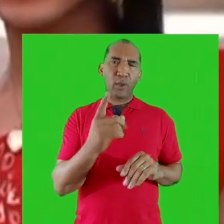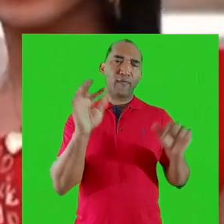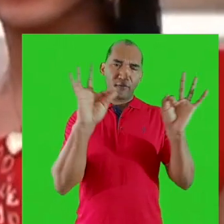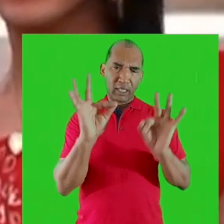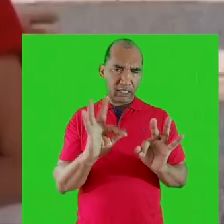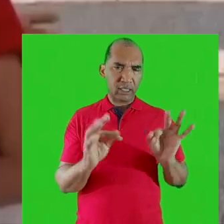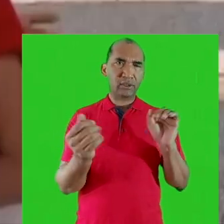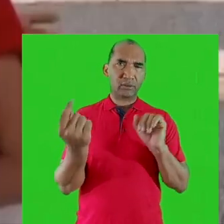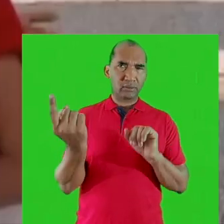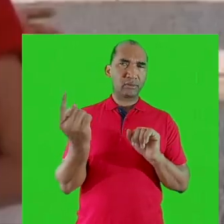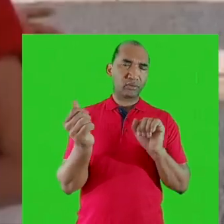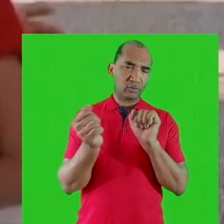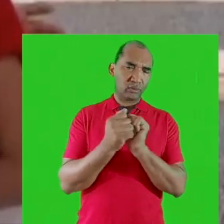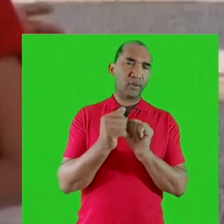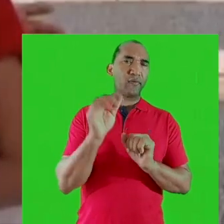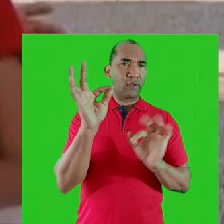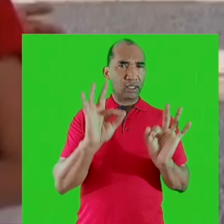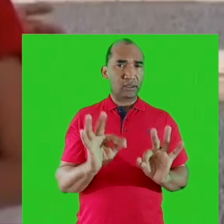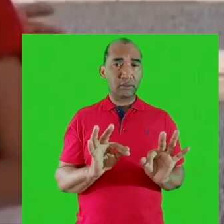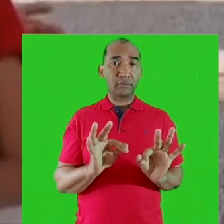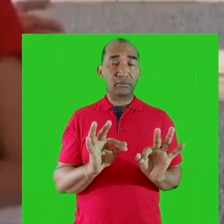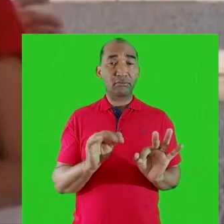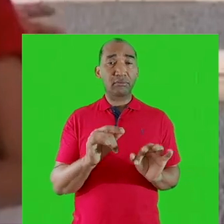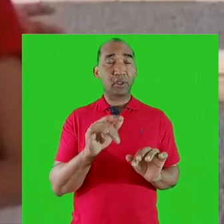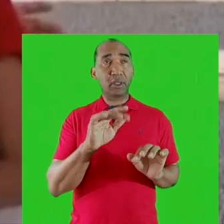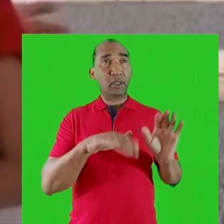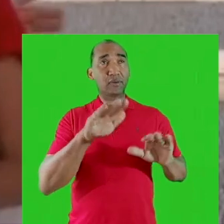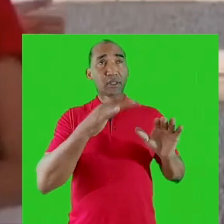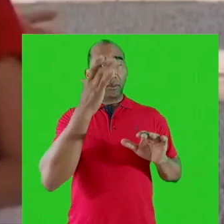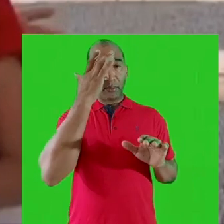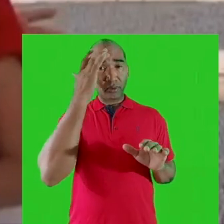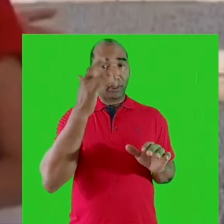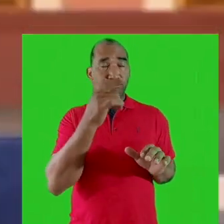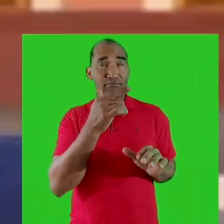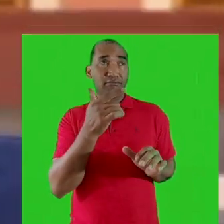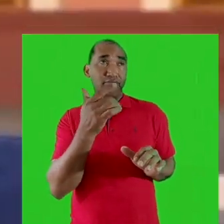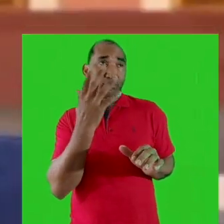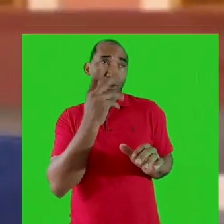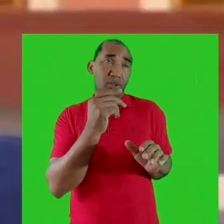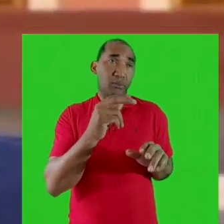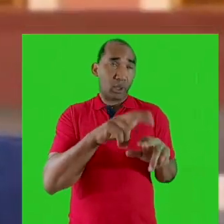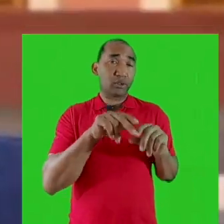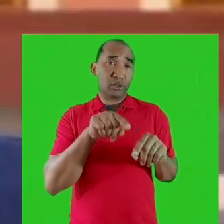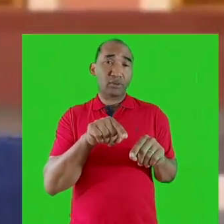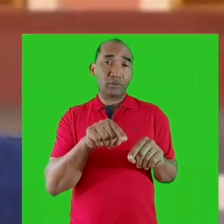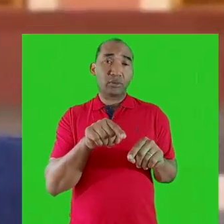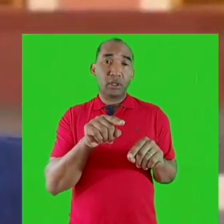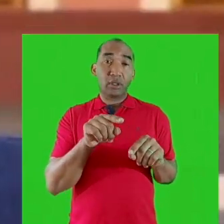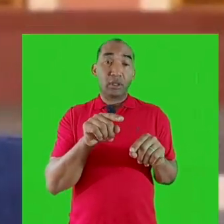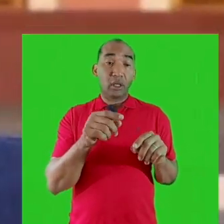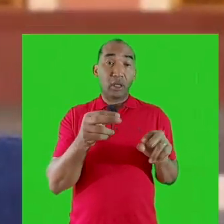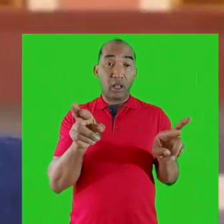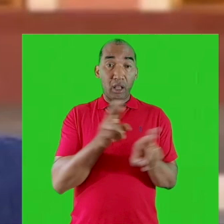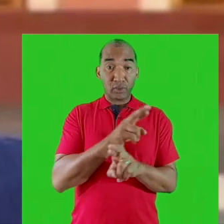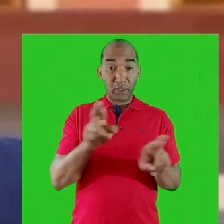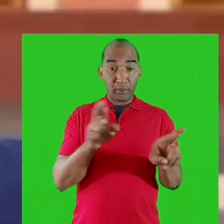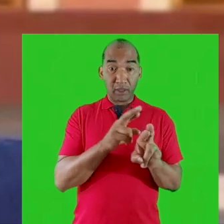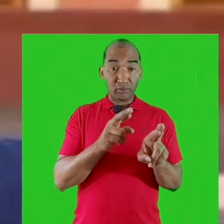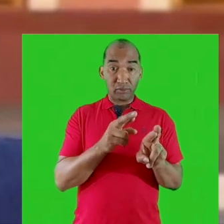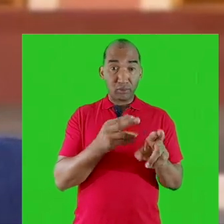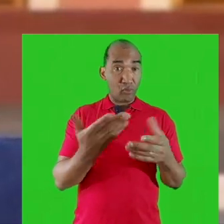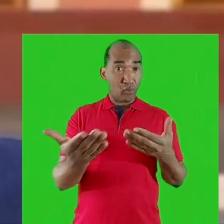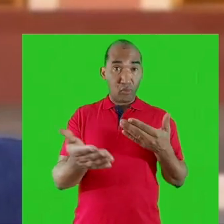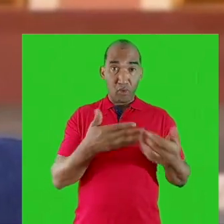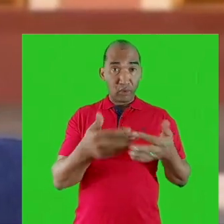e sou muito feliz com ele. E as pessoas acham a gente bonito por causa disso. O que vale em qualquer relacionamento é